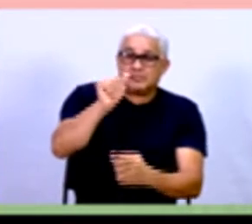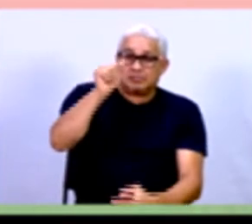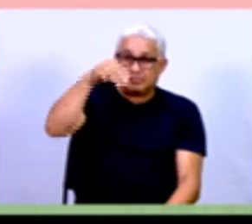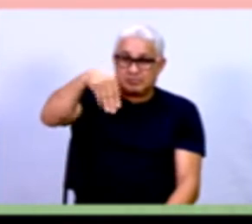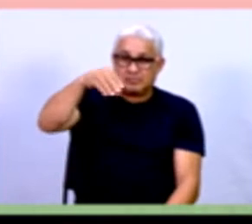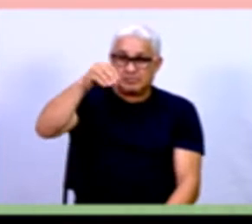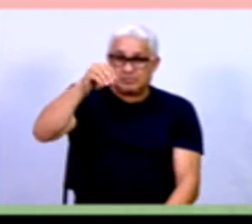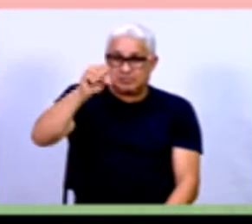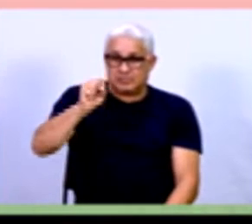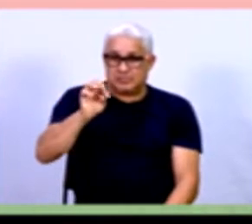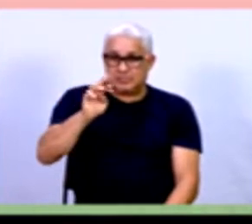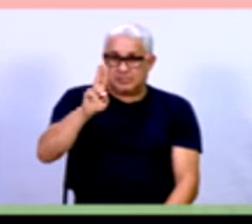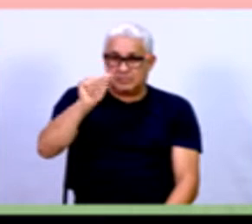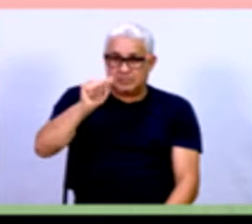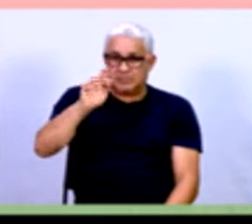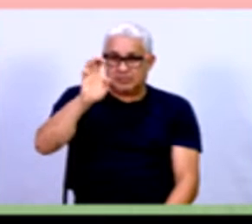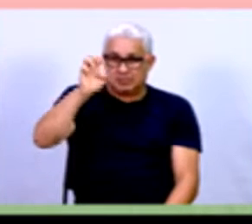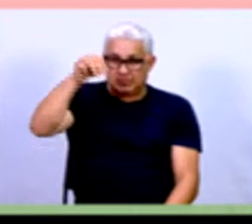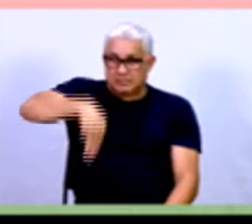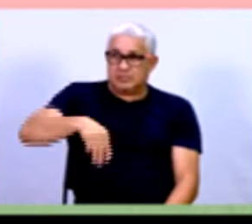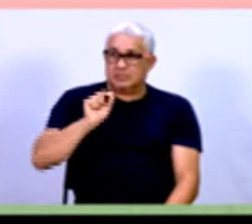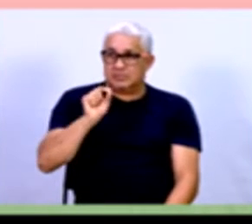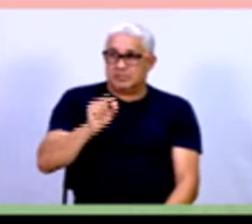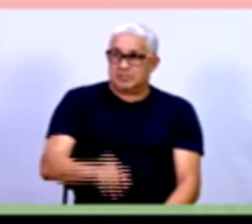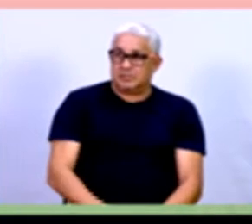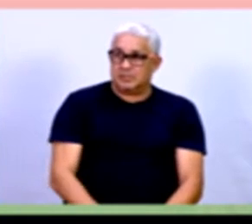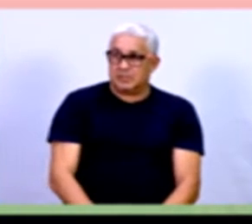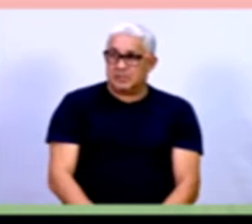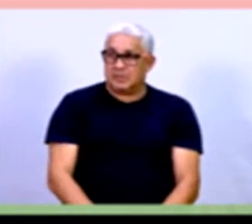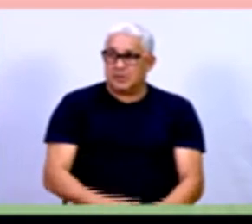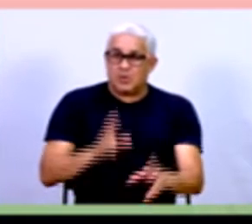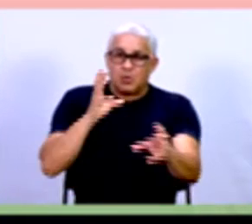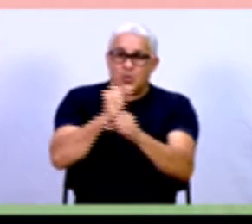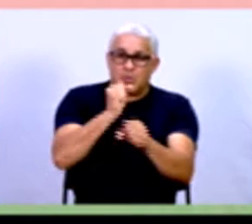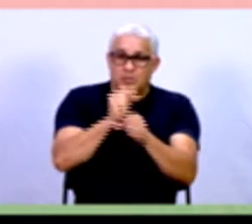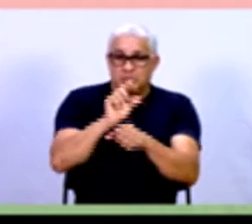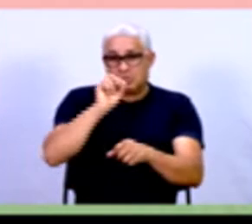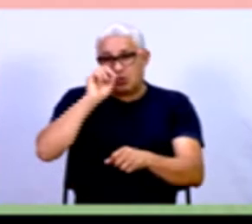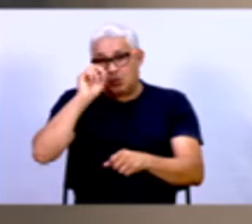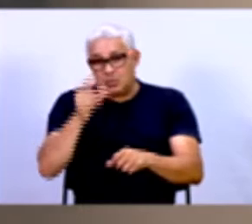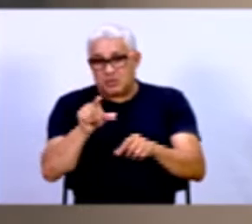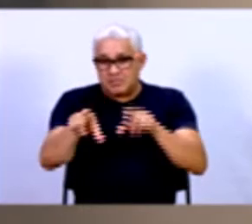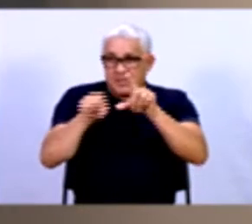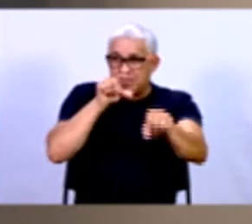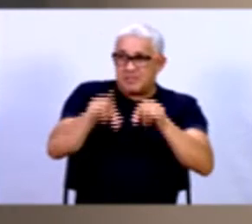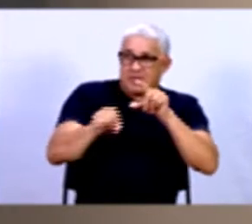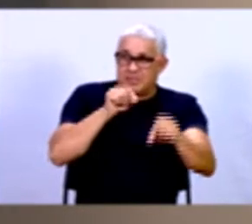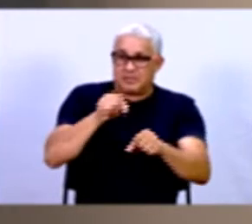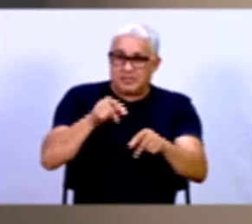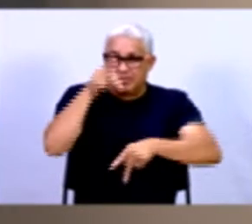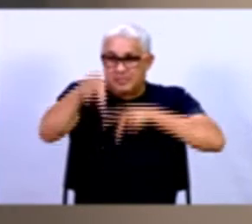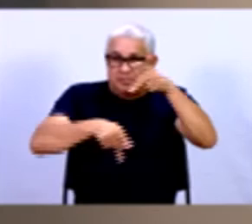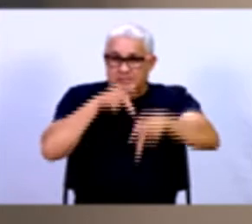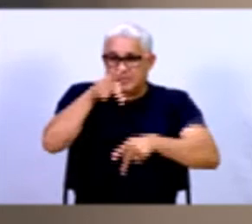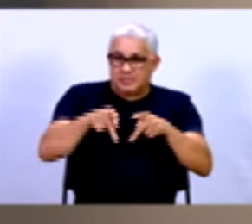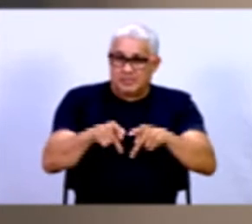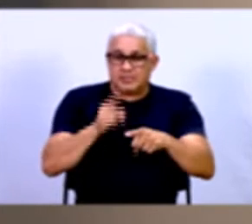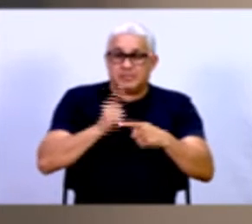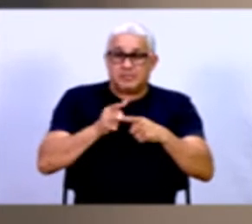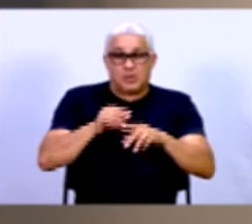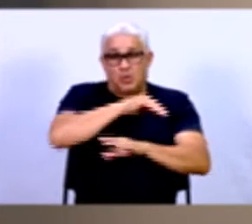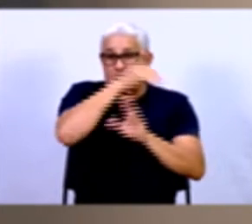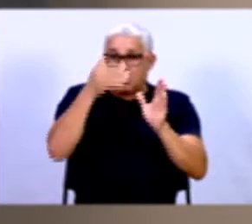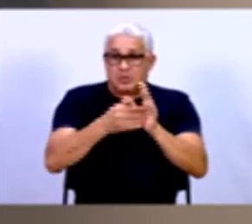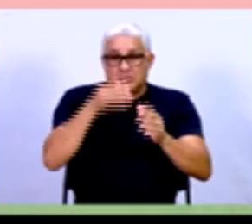medição de parte de uma população e é mais usada nos estudos estatísticos. Gente, por que em tudo a gente não faz o censo? Está bem claro